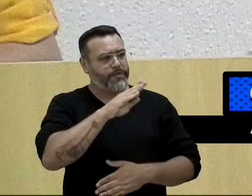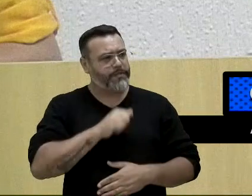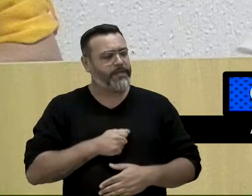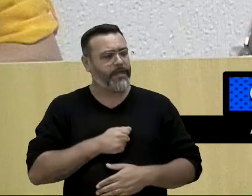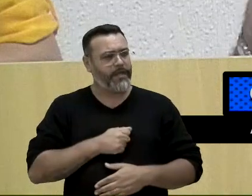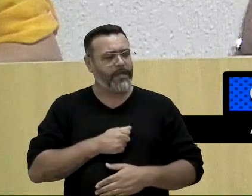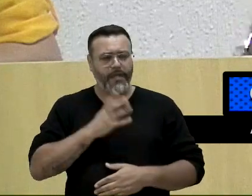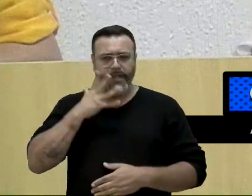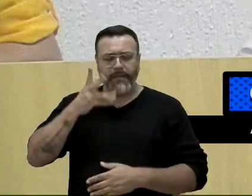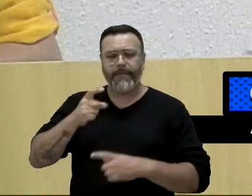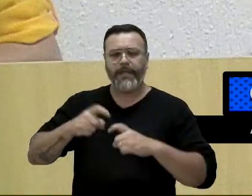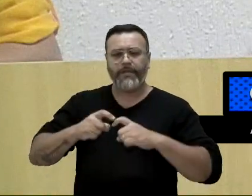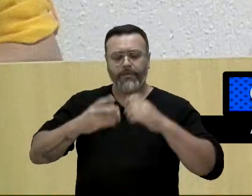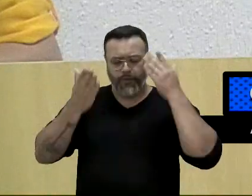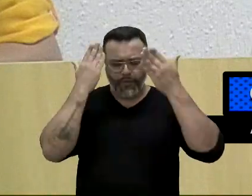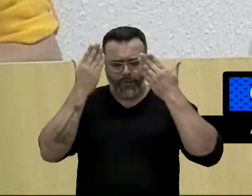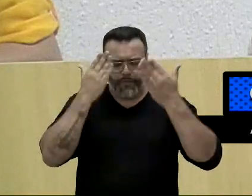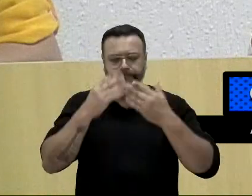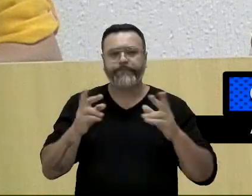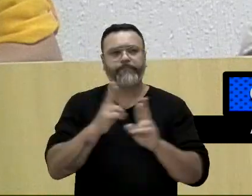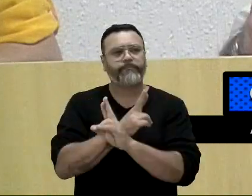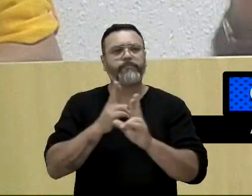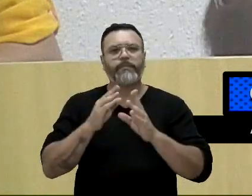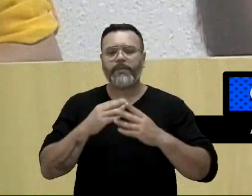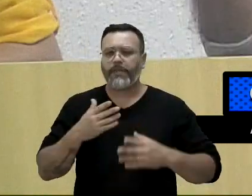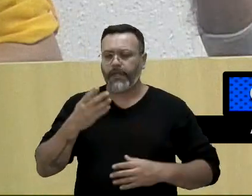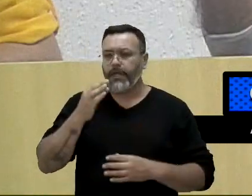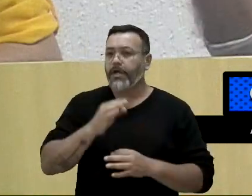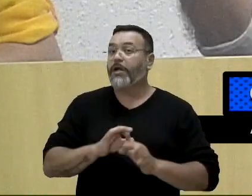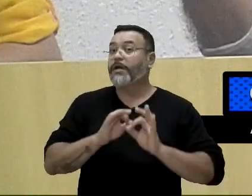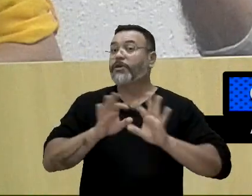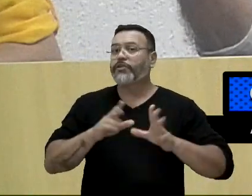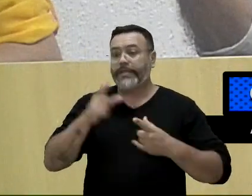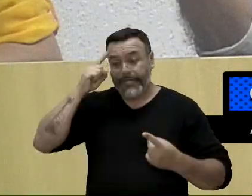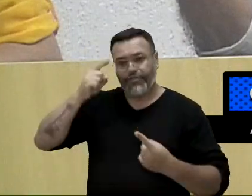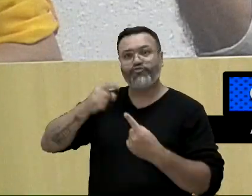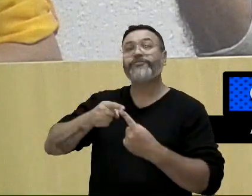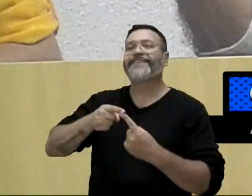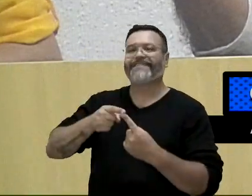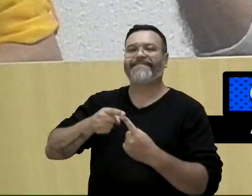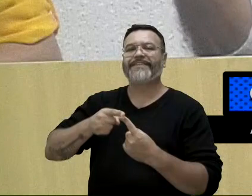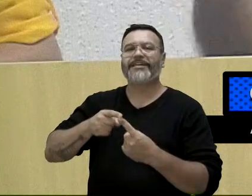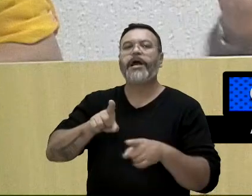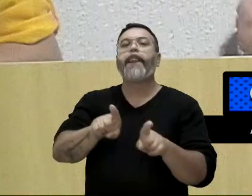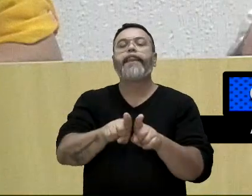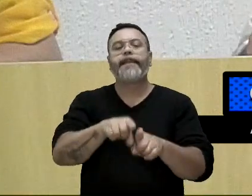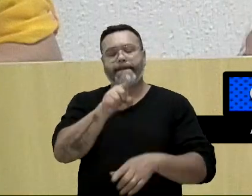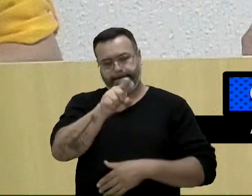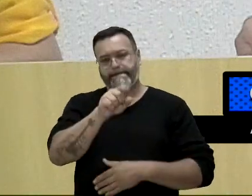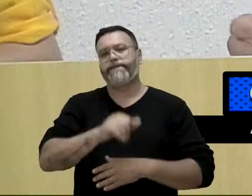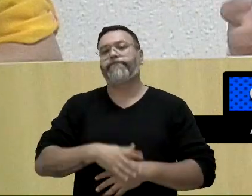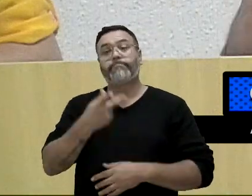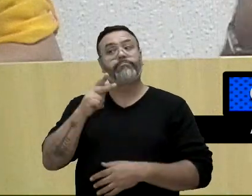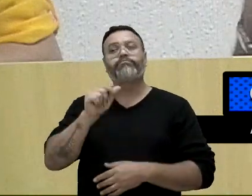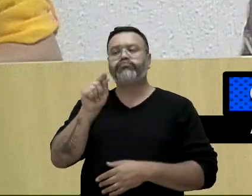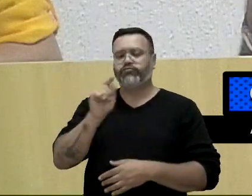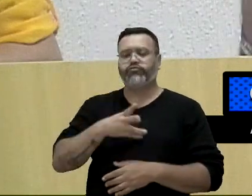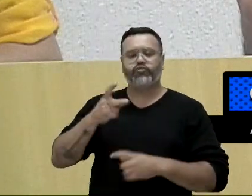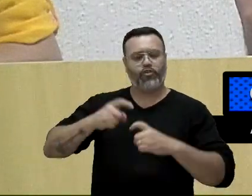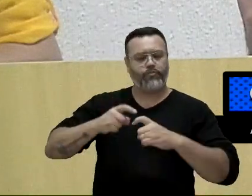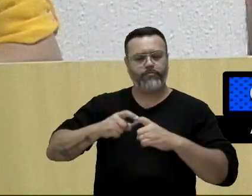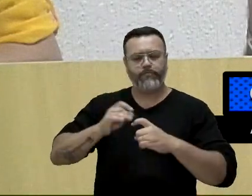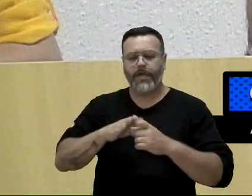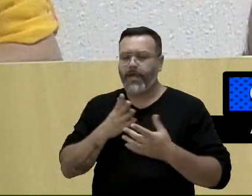doutor sobre psicologia. Tá? Eu deixo, esse é um desafio para você também, para o senhor, conhecer